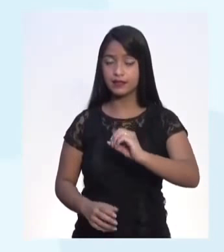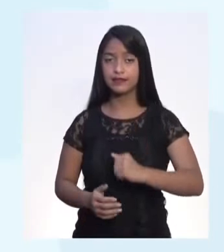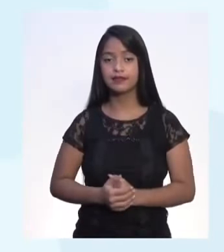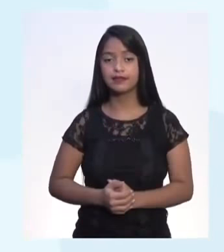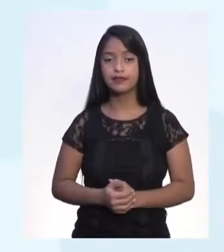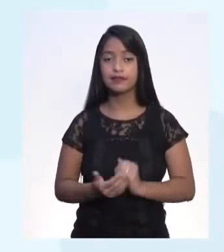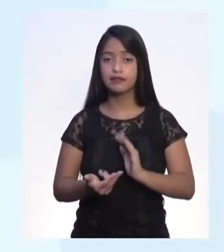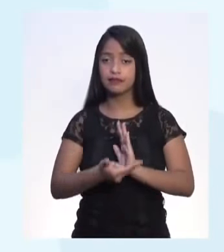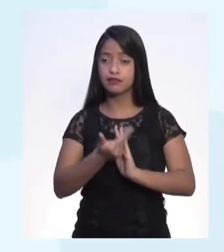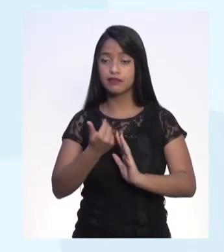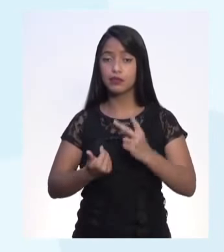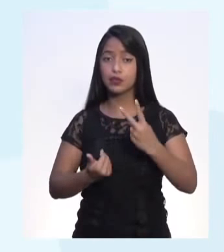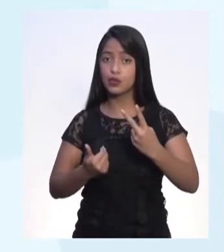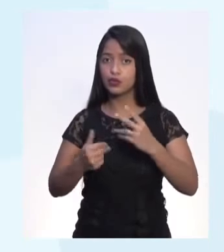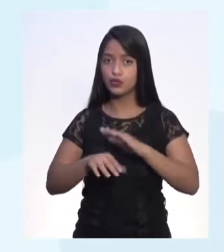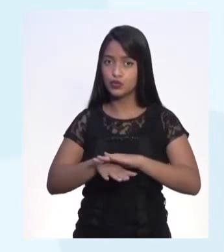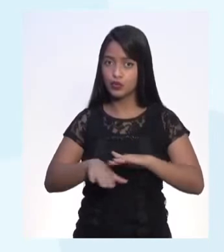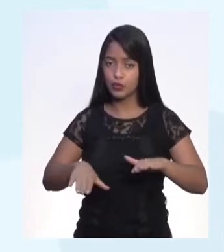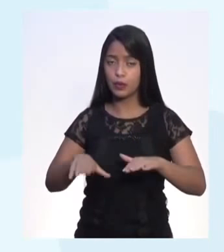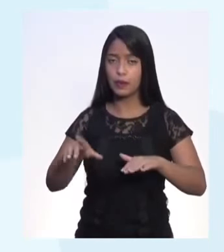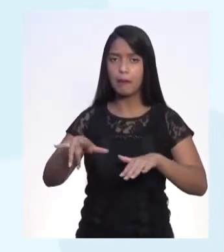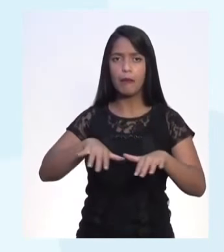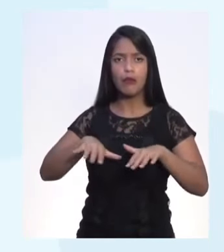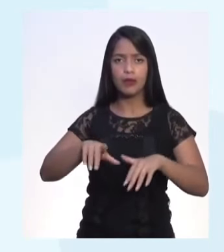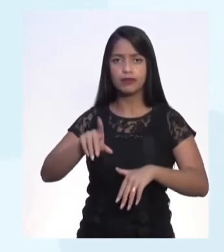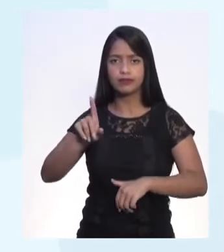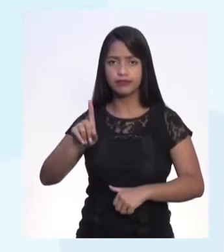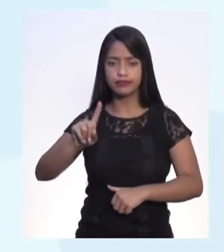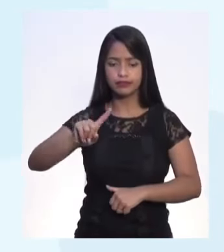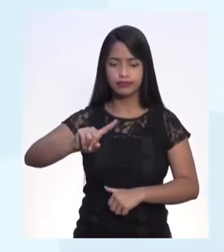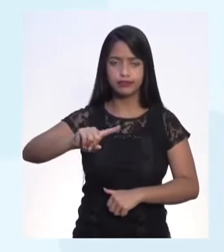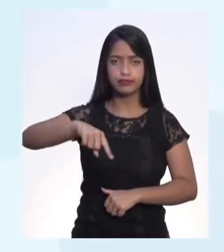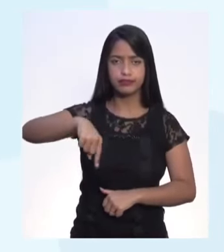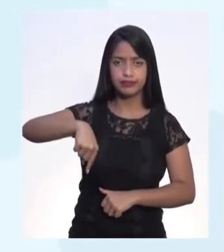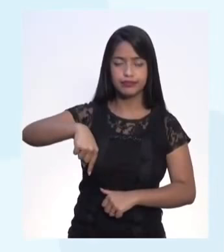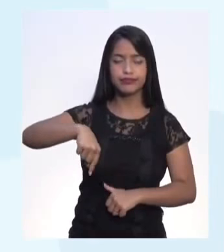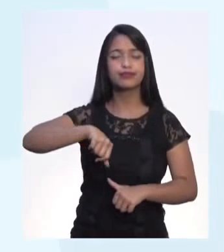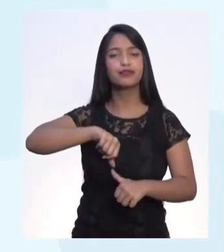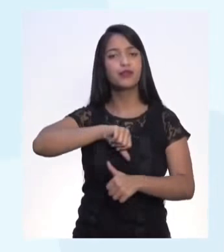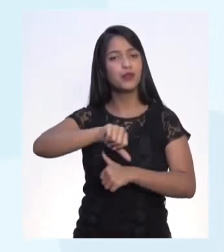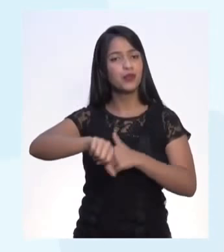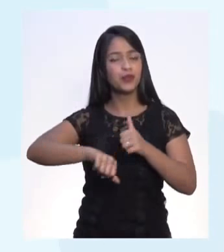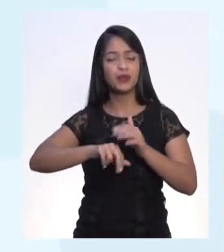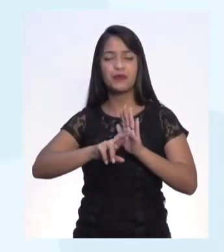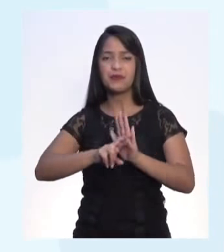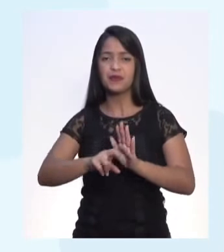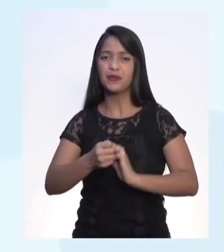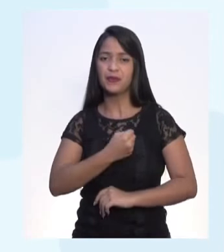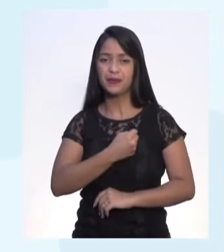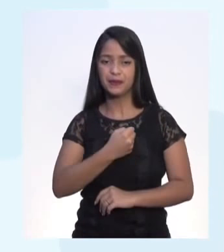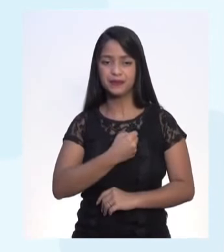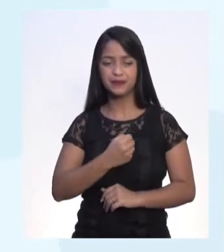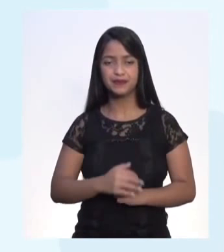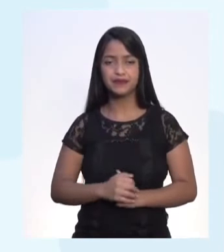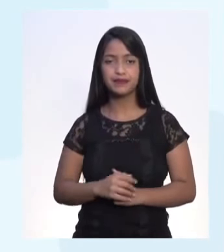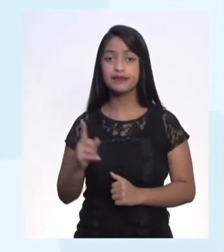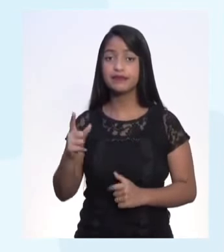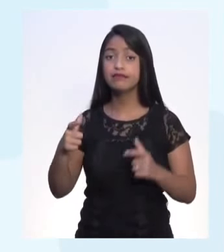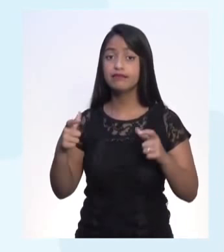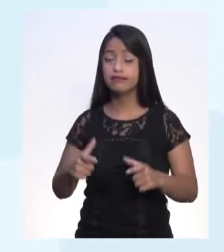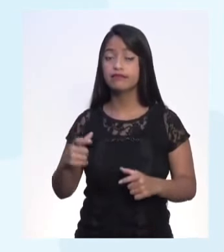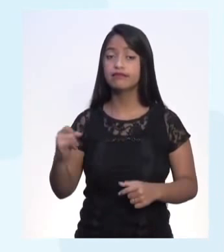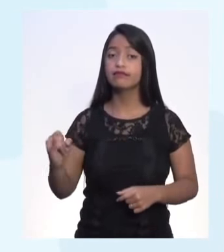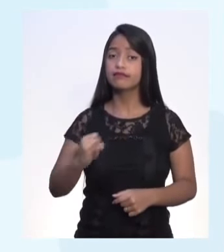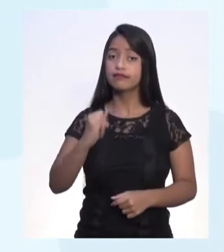comentou que esse movimento desses símbolos Aí acabava causando mudando outra outro valor numérico era posicional